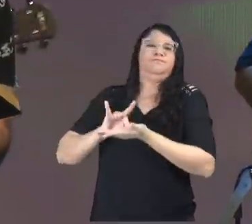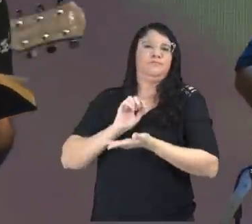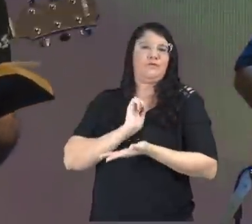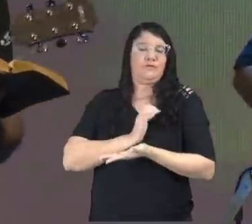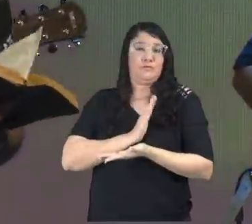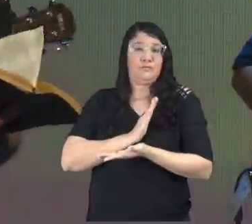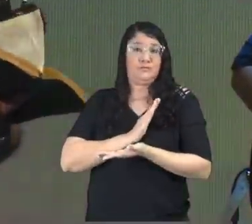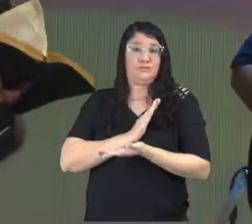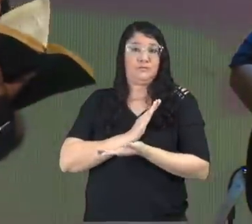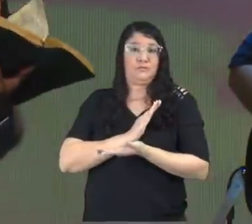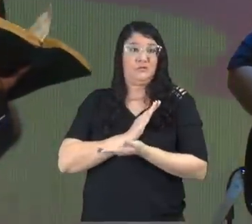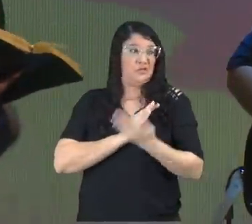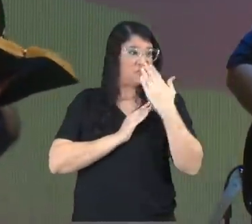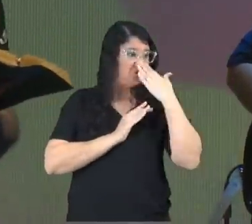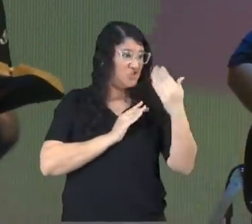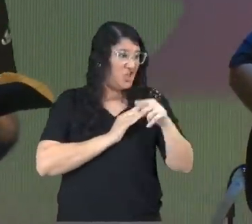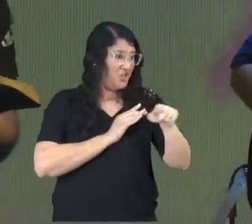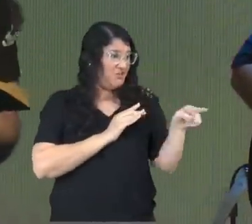diante dos deuses,